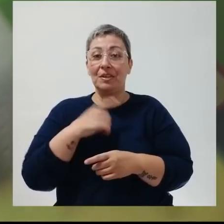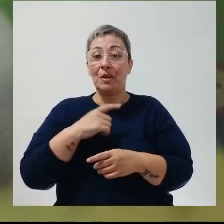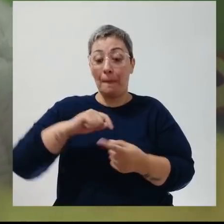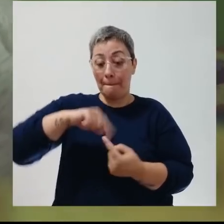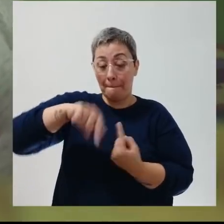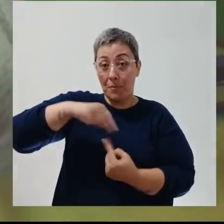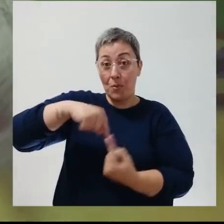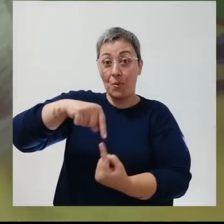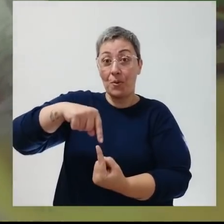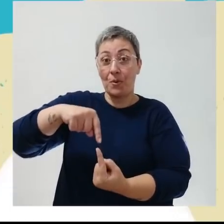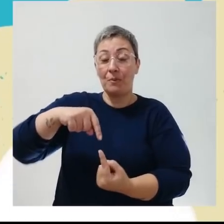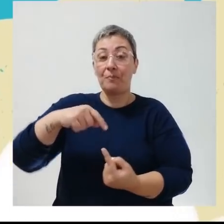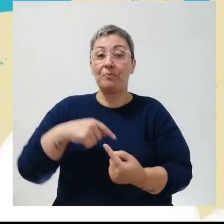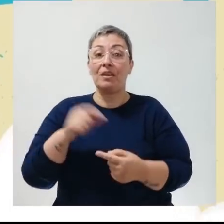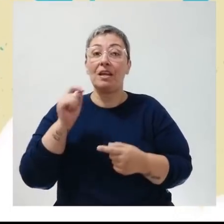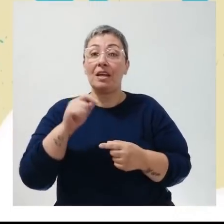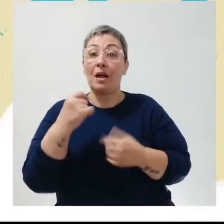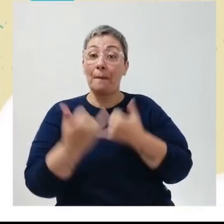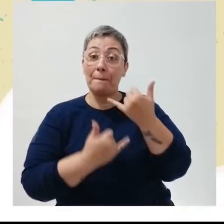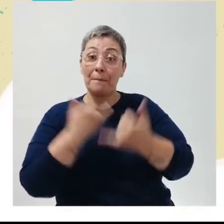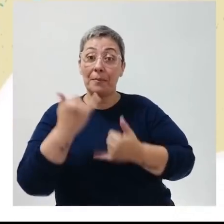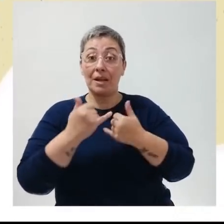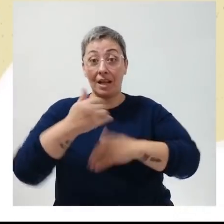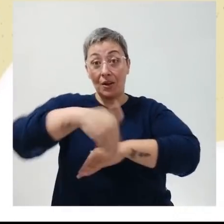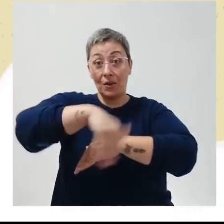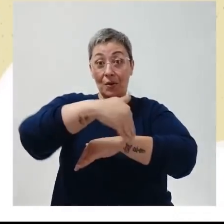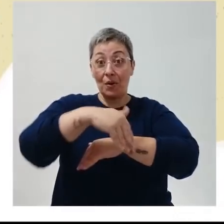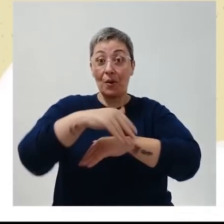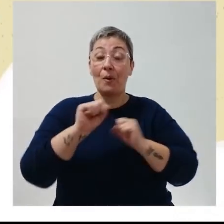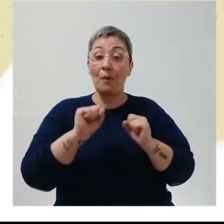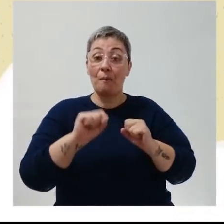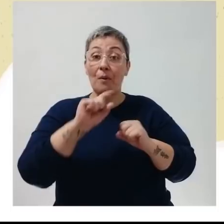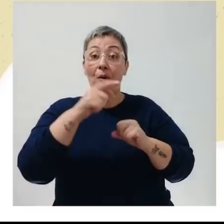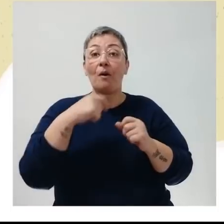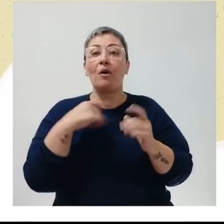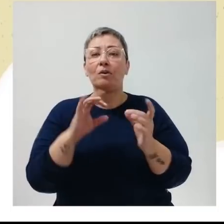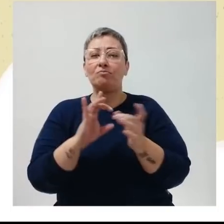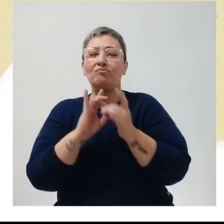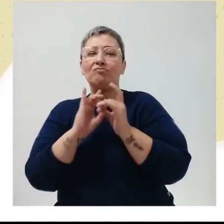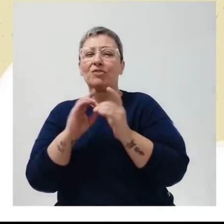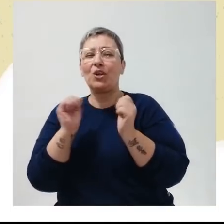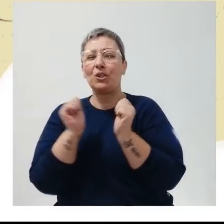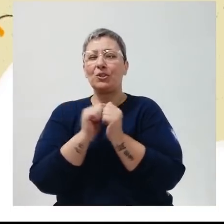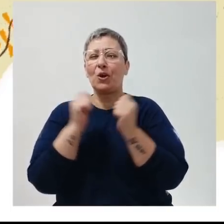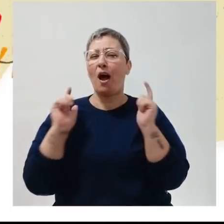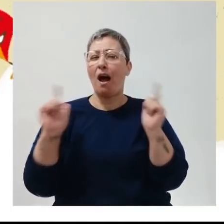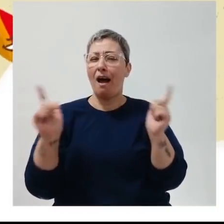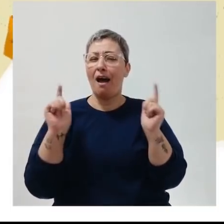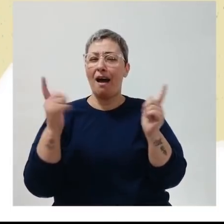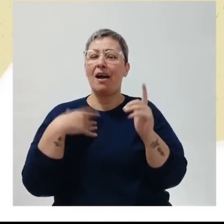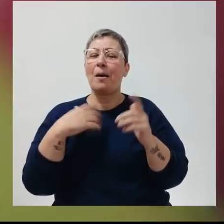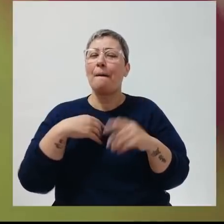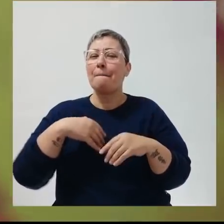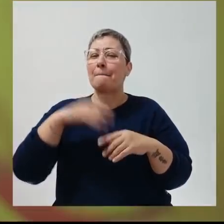peão. Nas nossas brincadeiras nas ruas, sou parceira de aventuras. Fico mais feliz